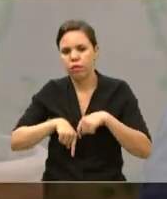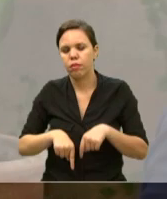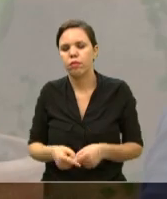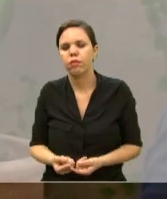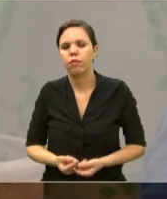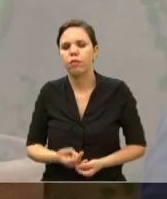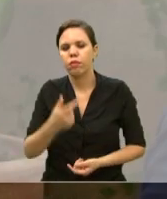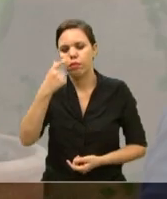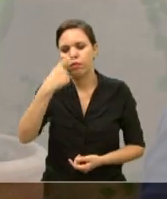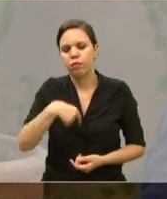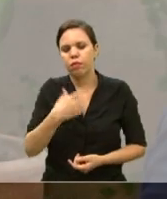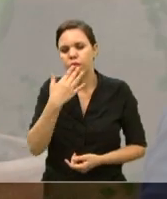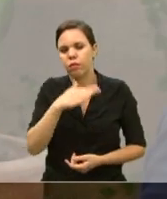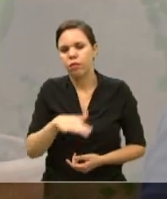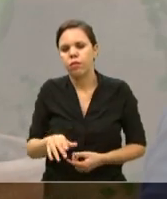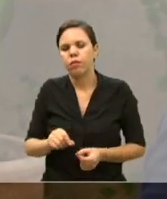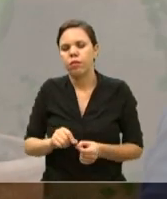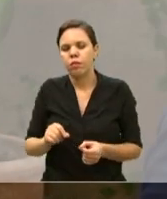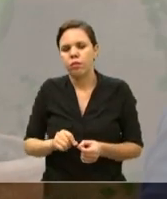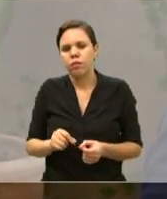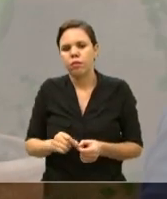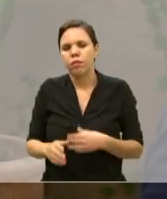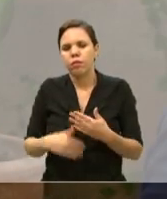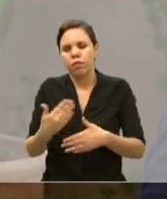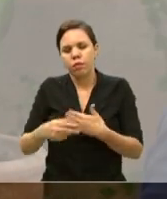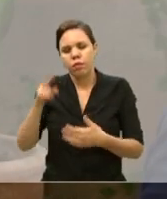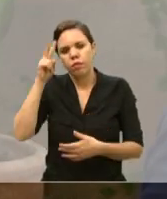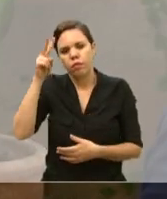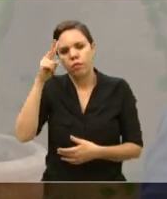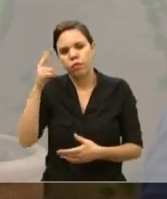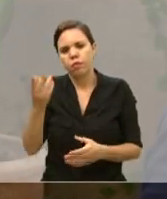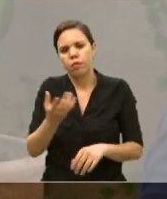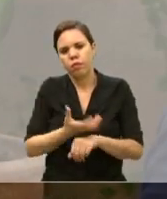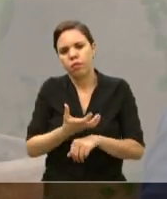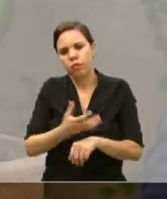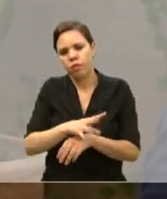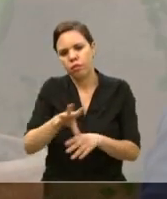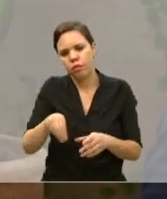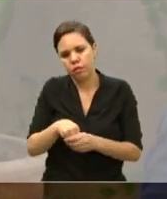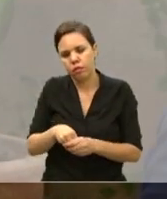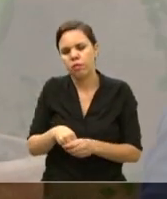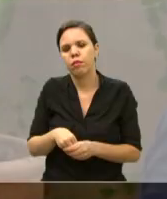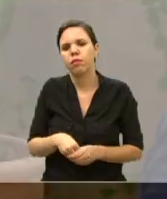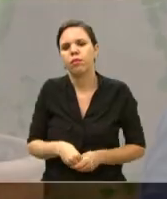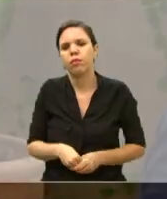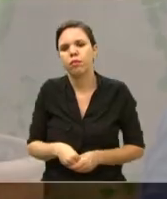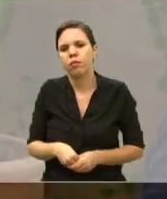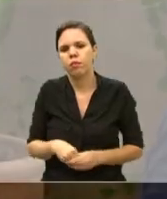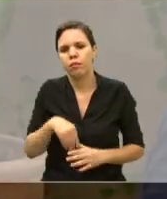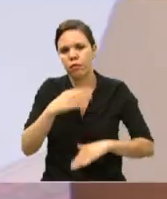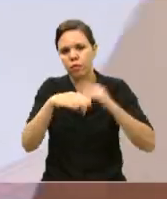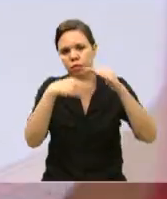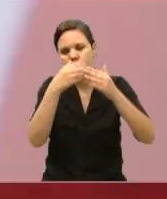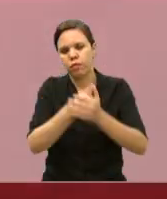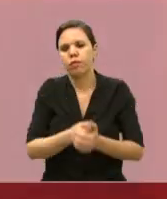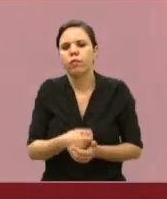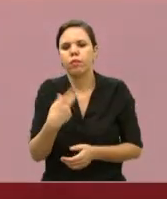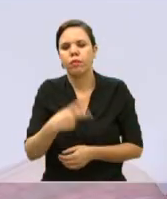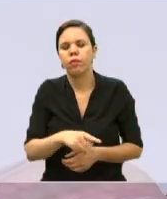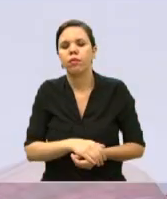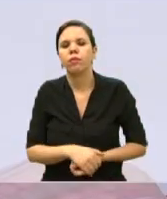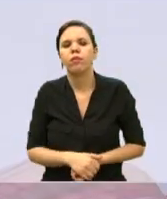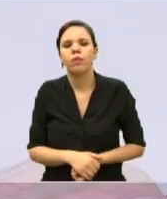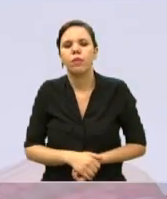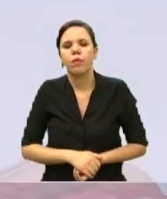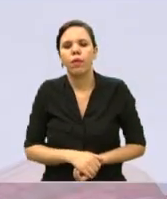professores, Waldorf, sim. Por que é importante a participação dos pais nesse contexto? Porque o professor de sala,